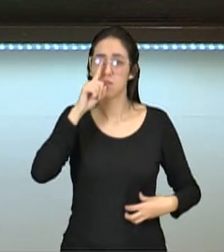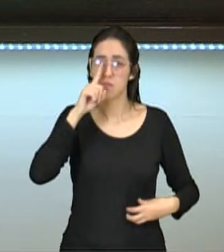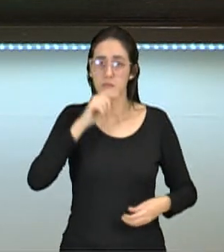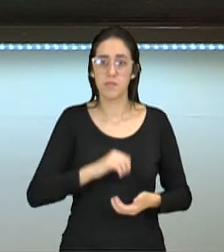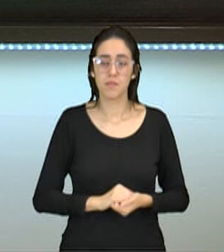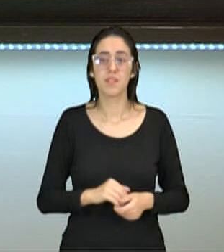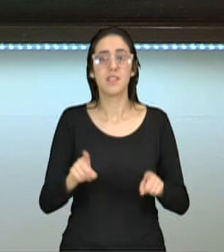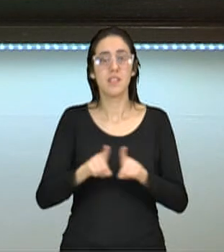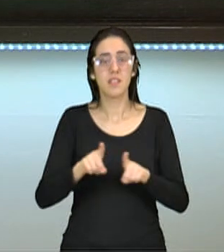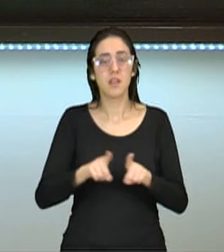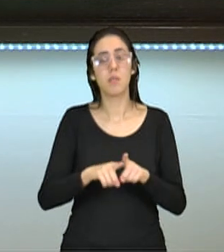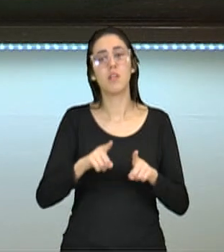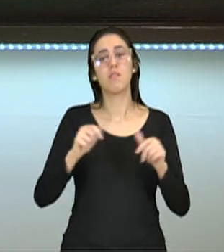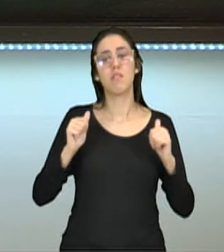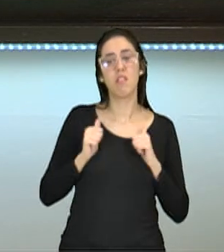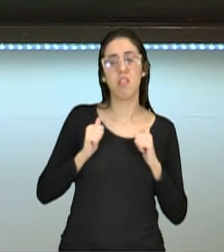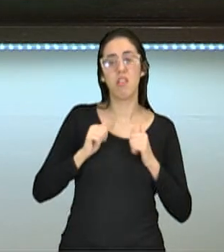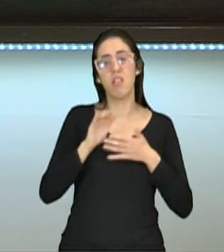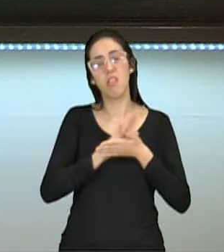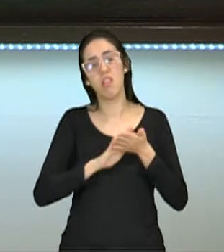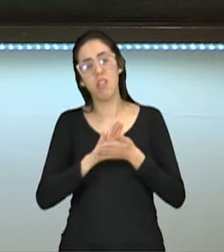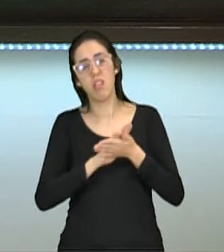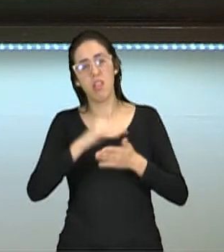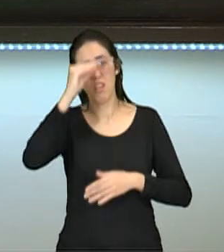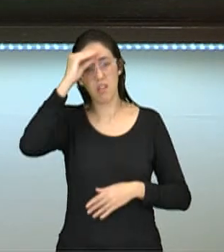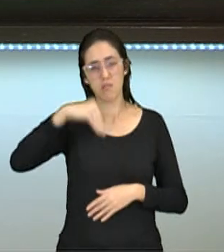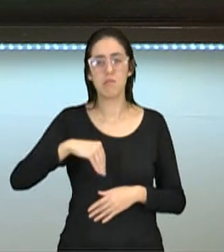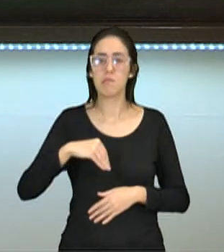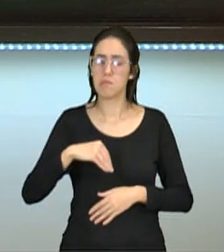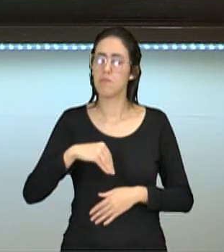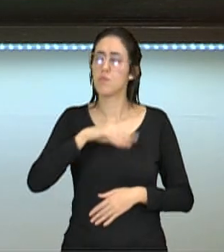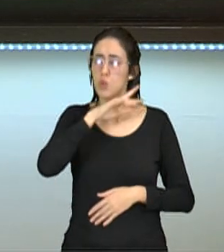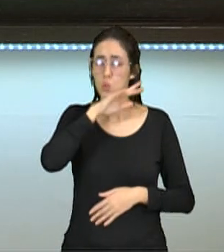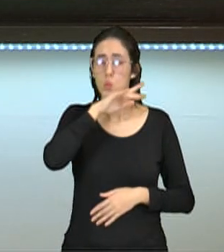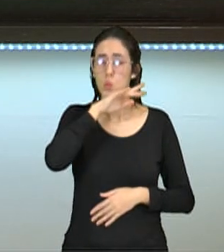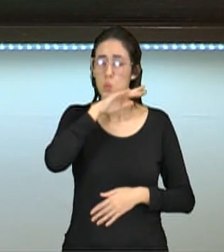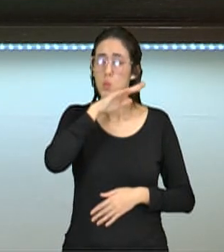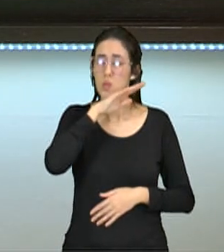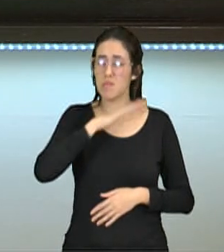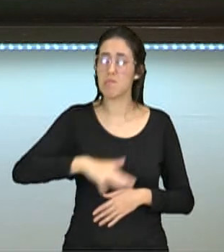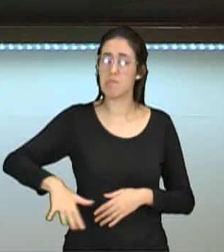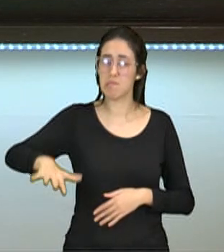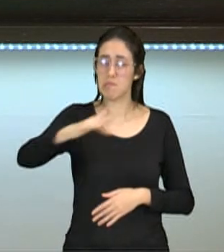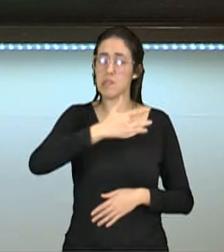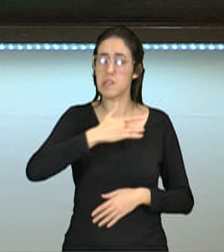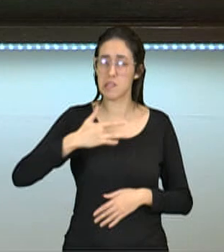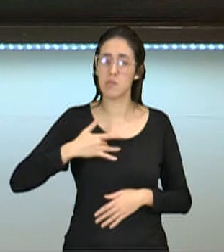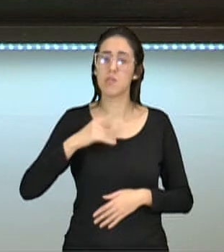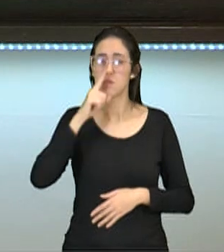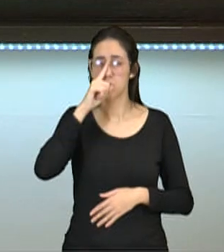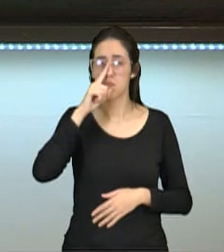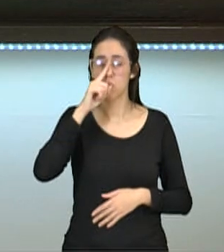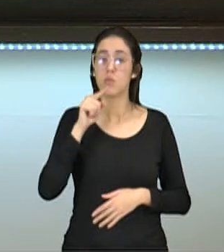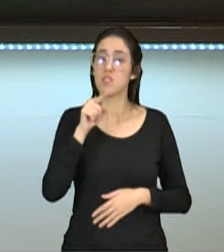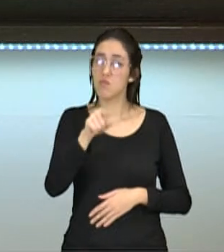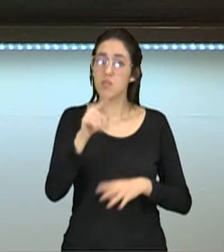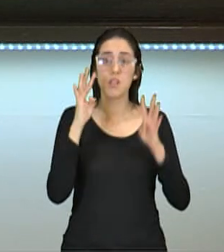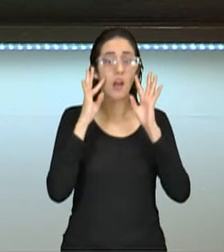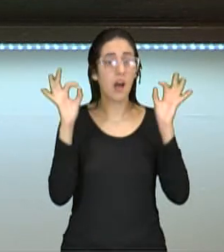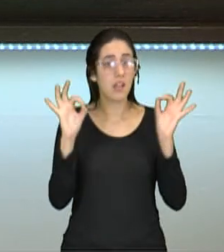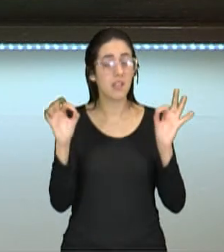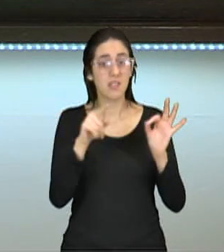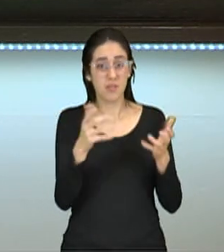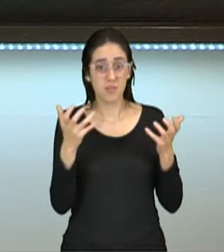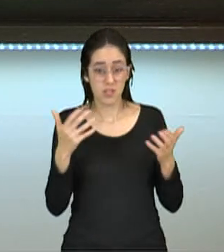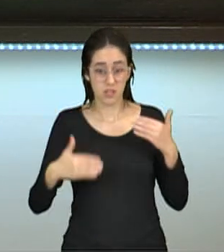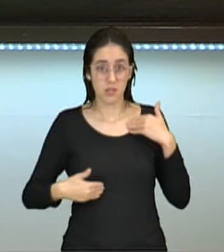o sedentarismo também é algo ruim para todo mundo, para toda a saúde. Então, fica de olho aí, se você quer manter